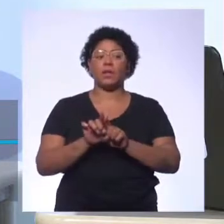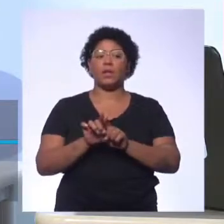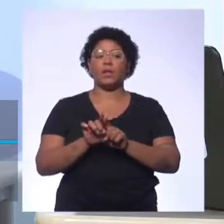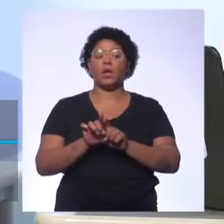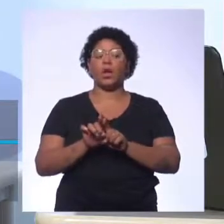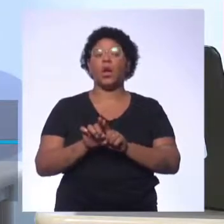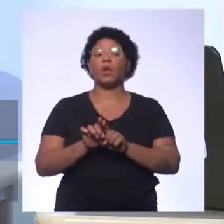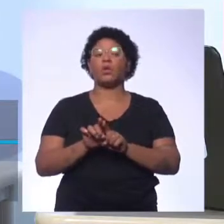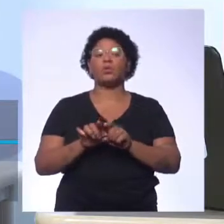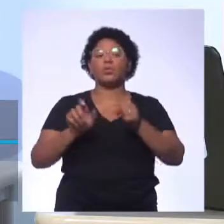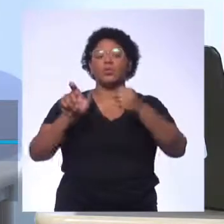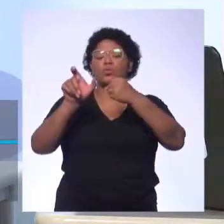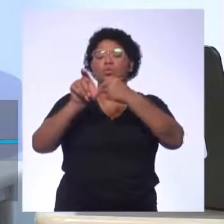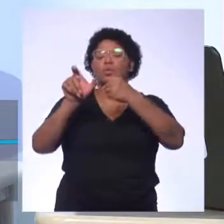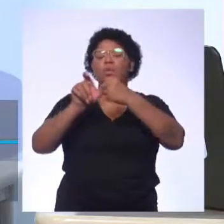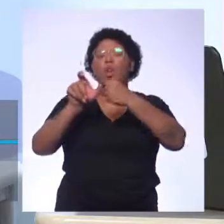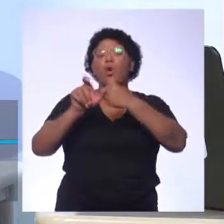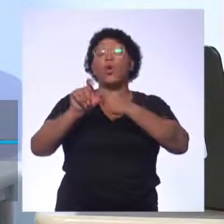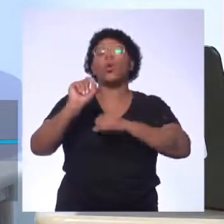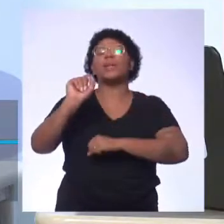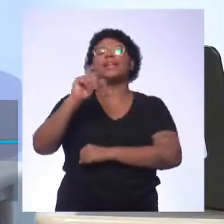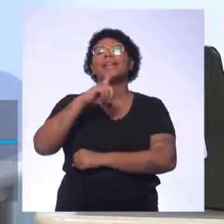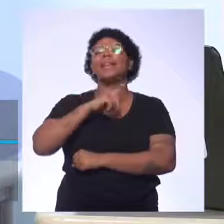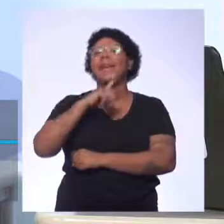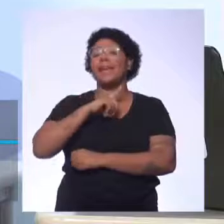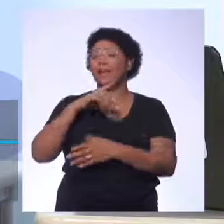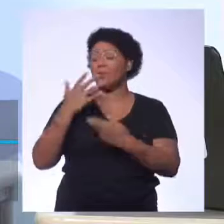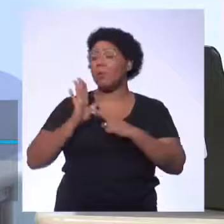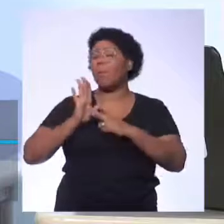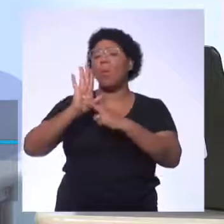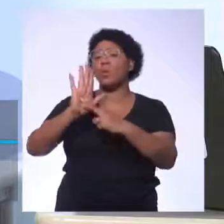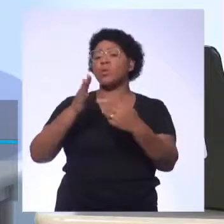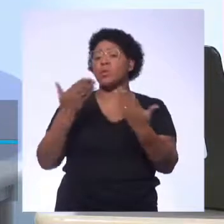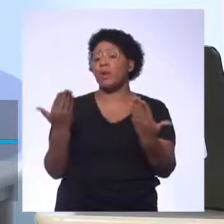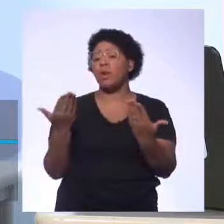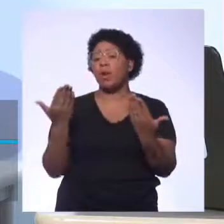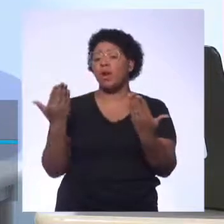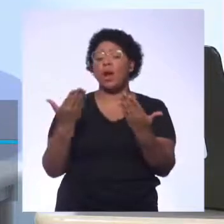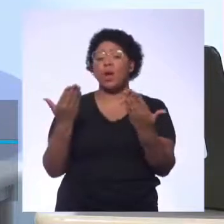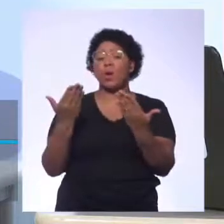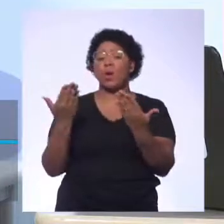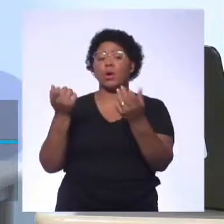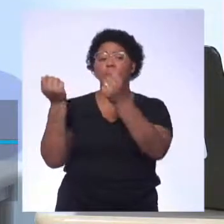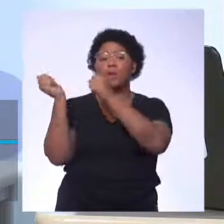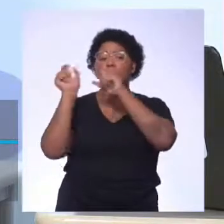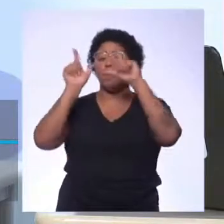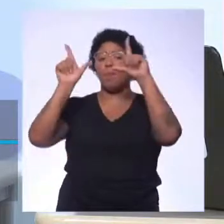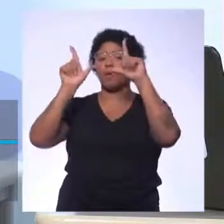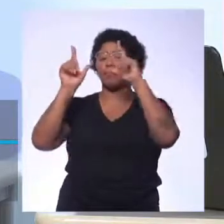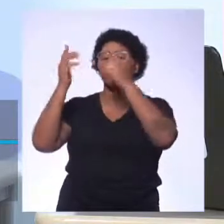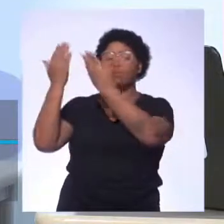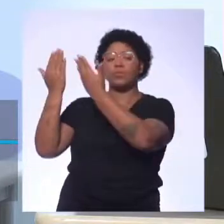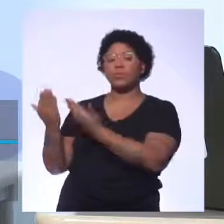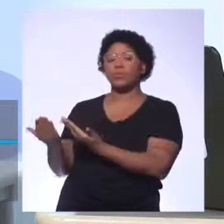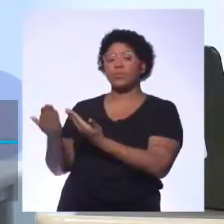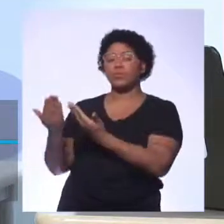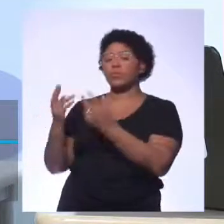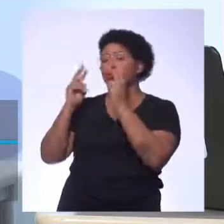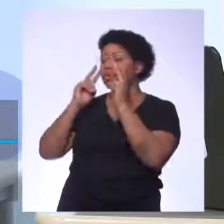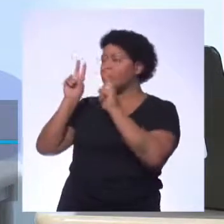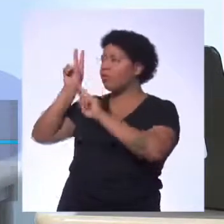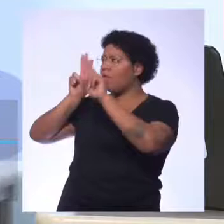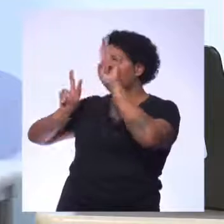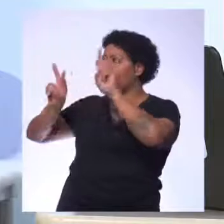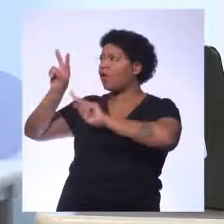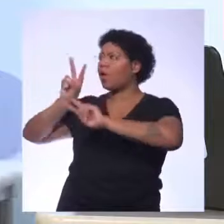que a pessoa tem ali. Então, agora nós vamos para uma outra imagem. E nessa imagem vocês vão analisar o que o menino